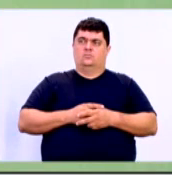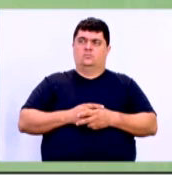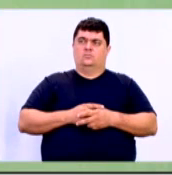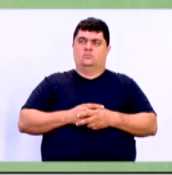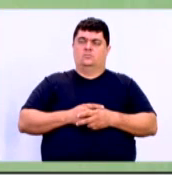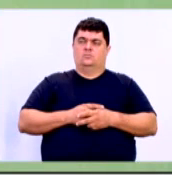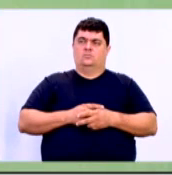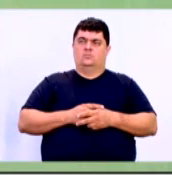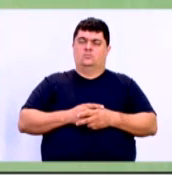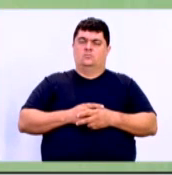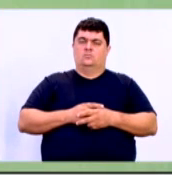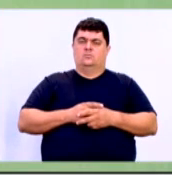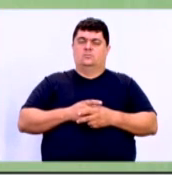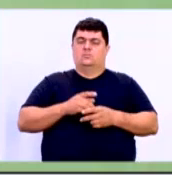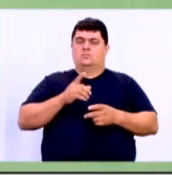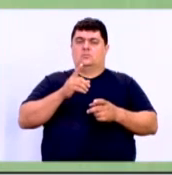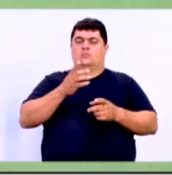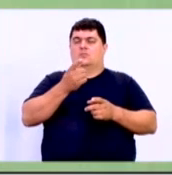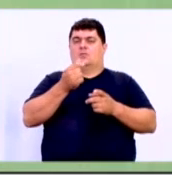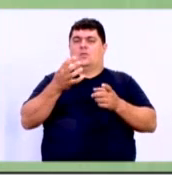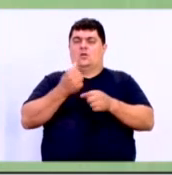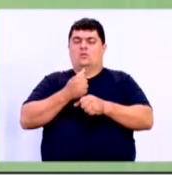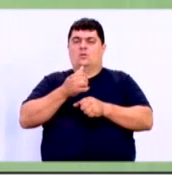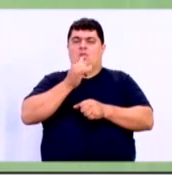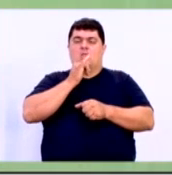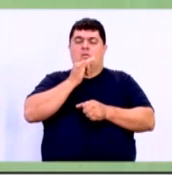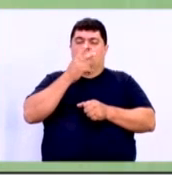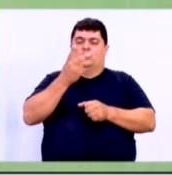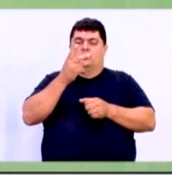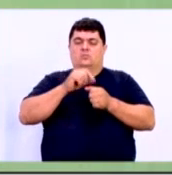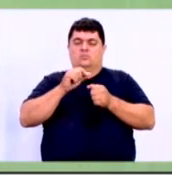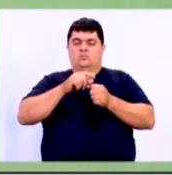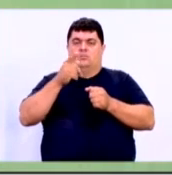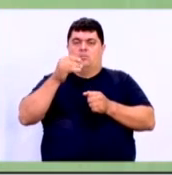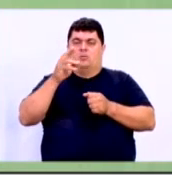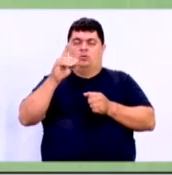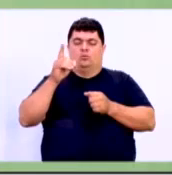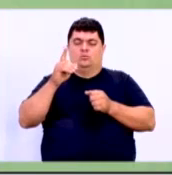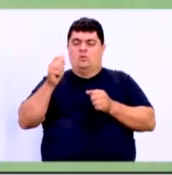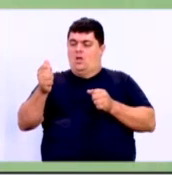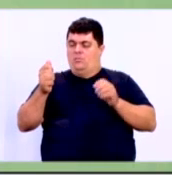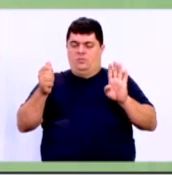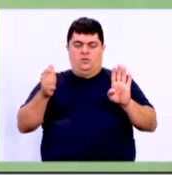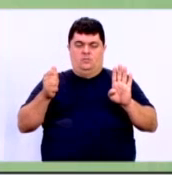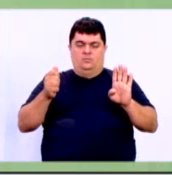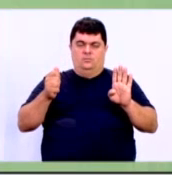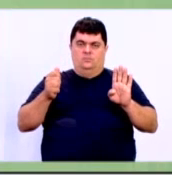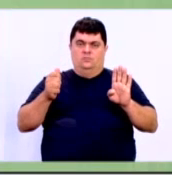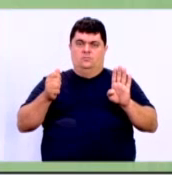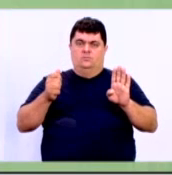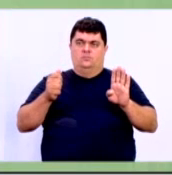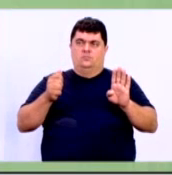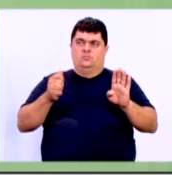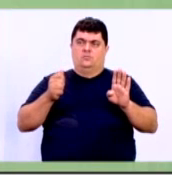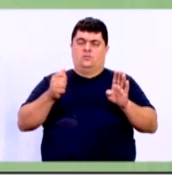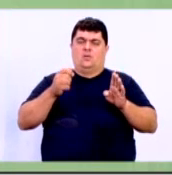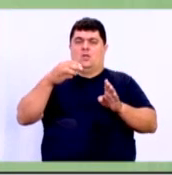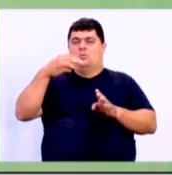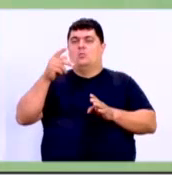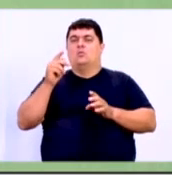Vamos lá, os custos diretos. Digamos que essa empresa elabore dois diferentes produtos, chamado alfa e beta, certo? Então, a